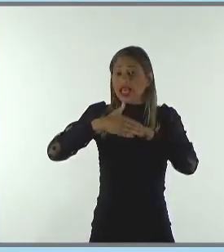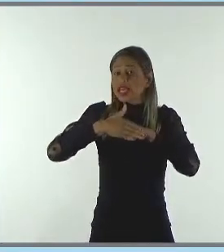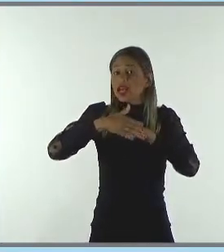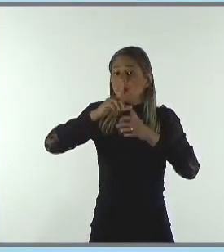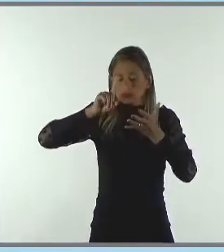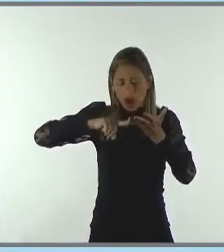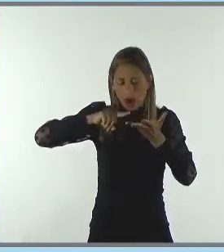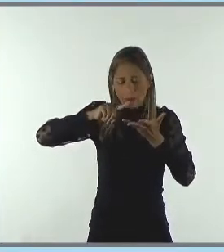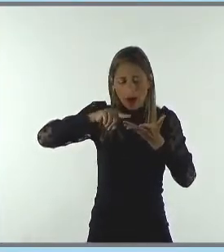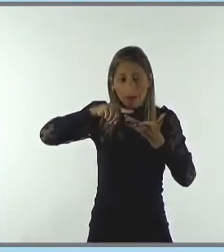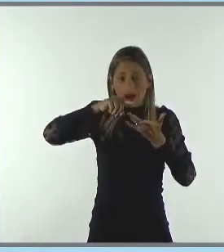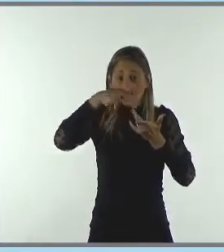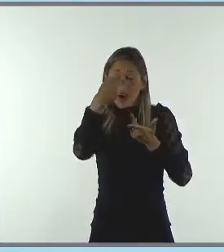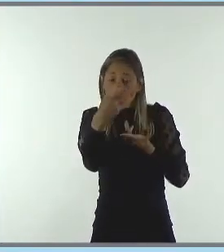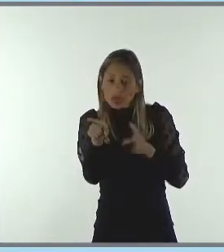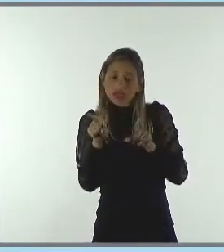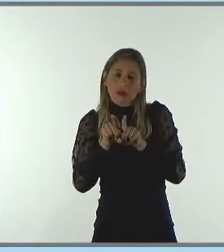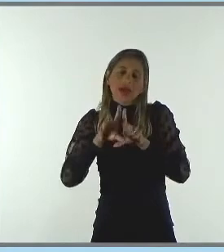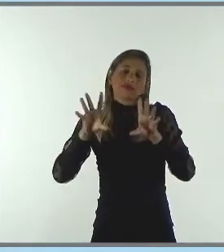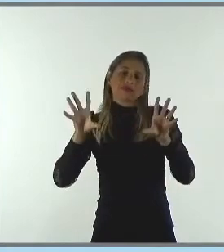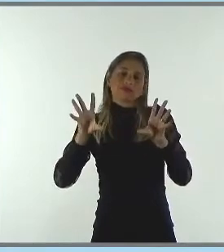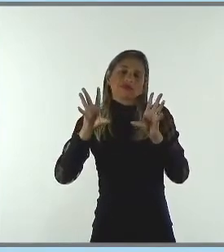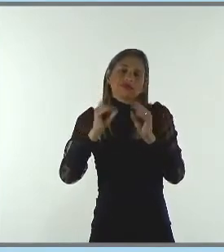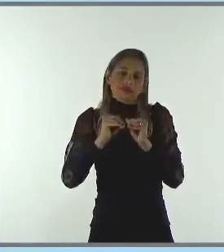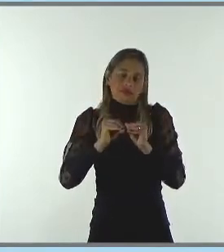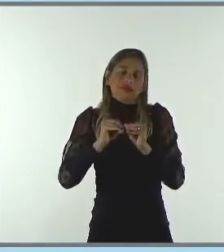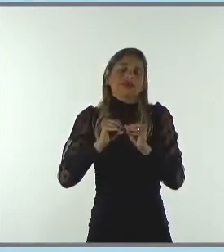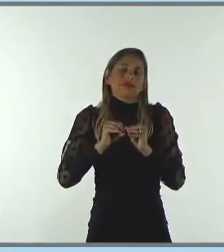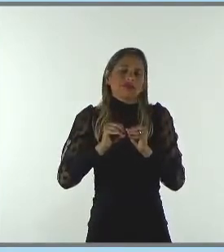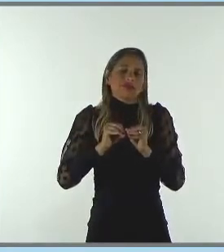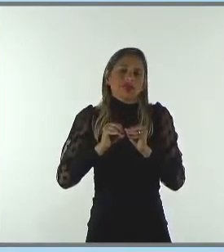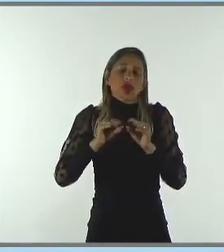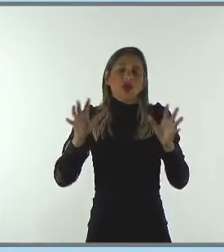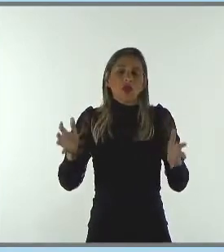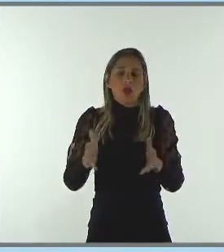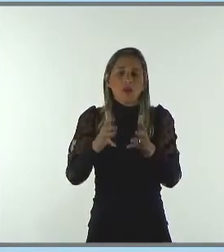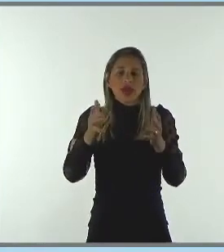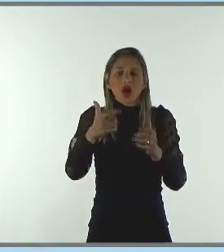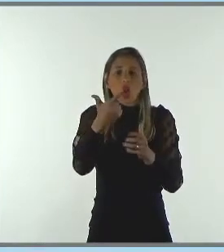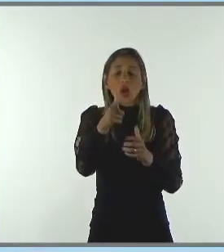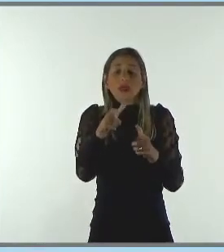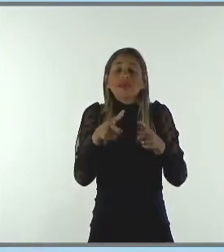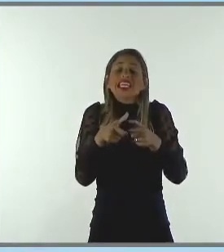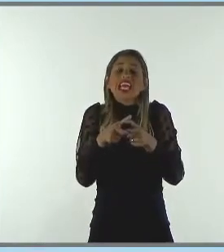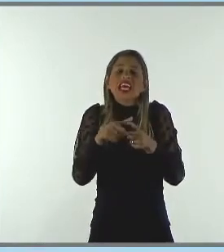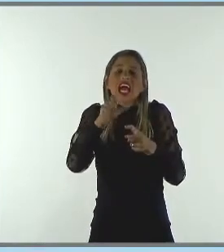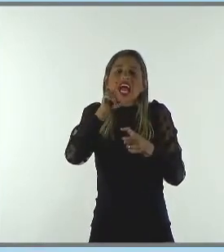assim, de novo, né, de forma resumida, e através delas homenageio as várias pequenas editoras